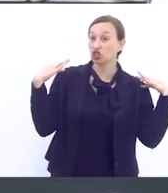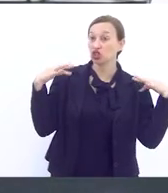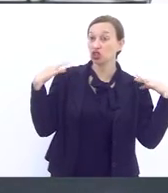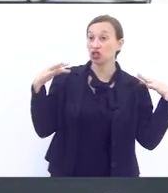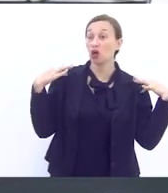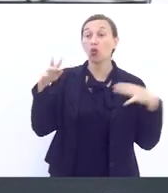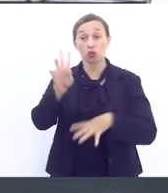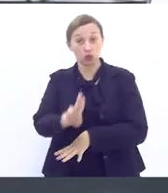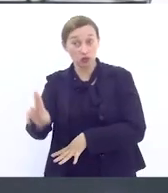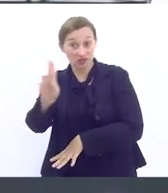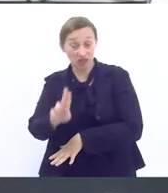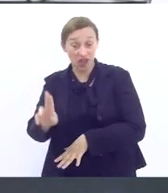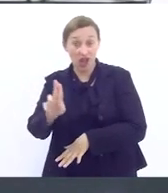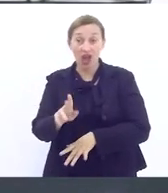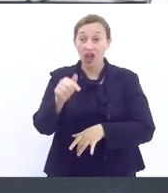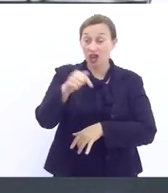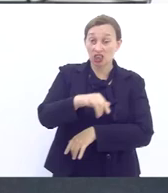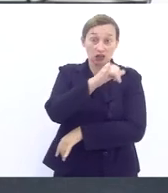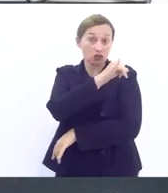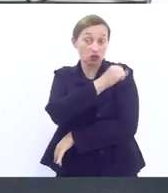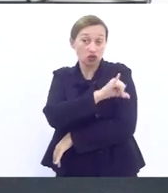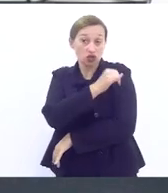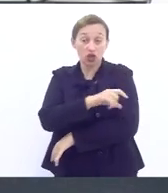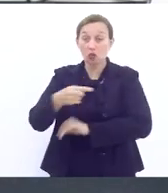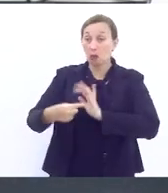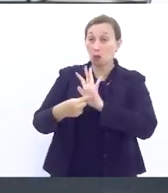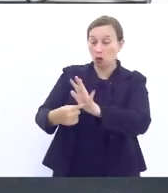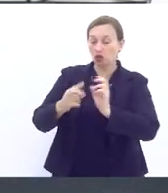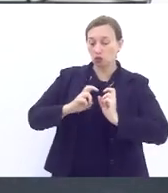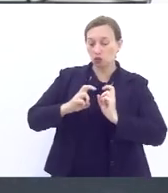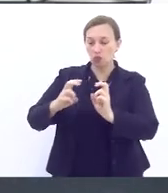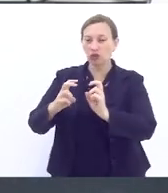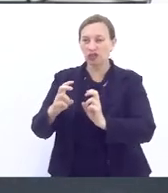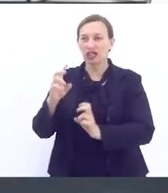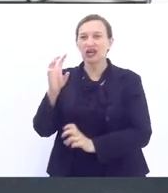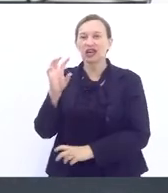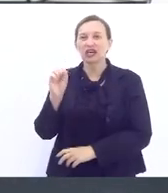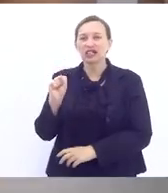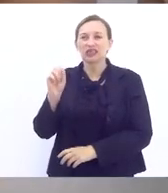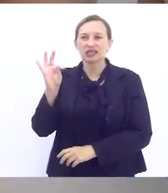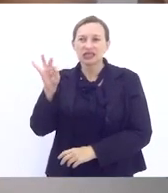o Rio de Janeiro mostra logo o bonde Santa Teresa né